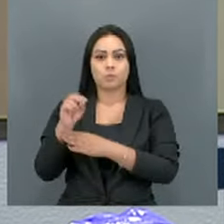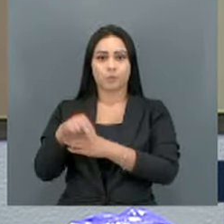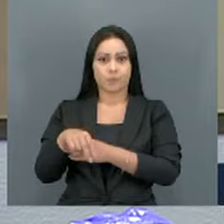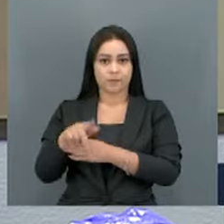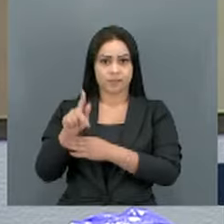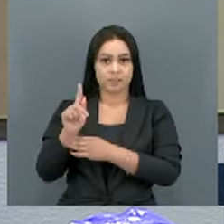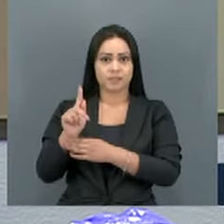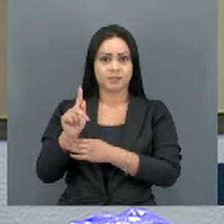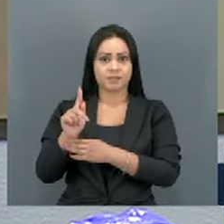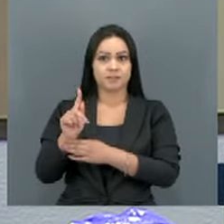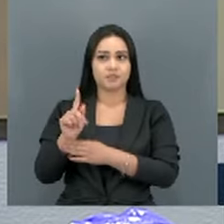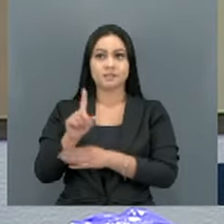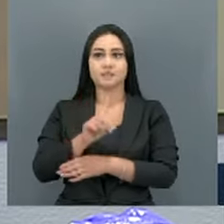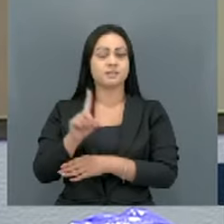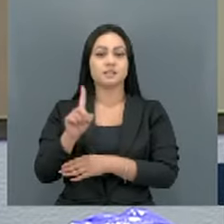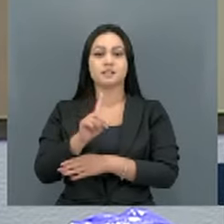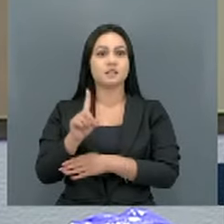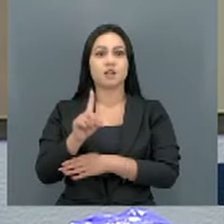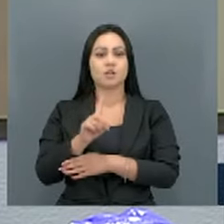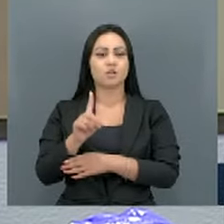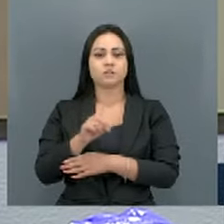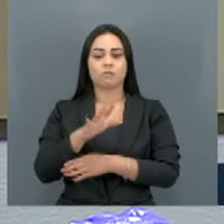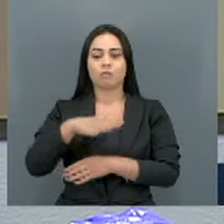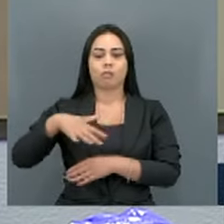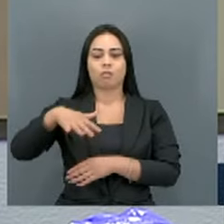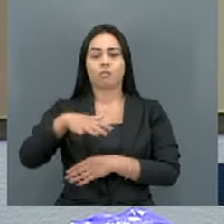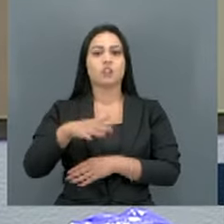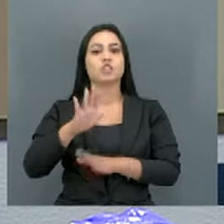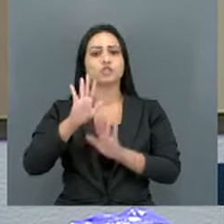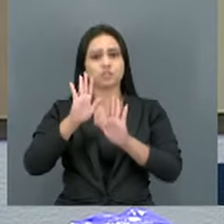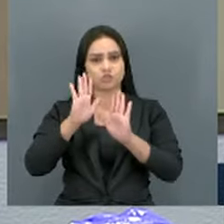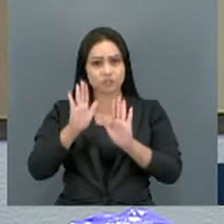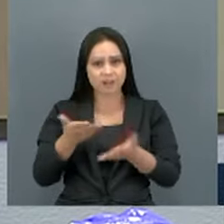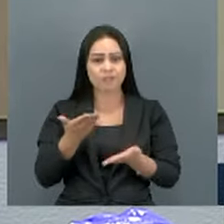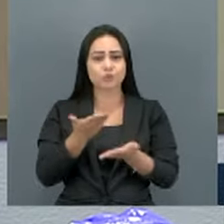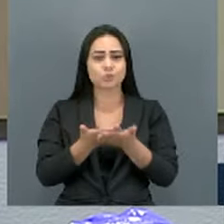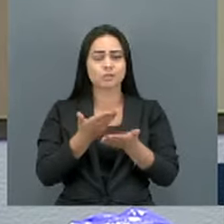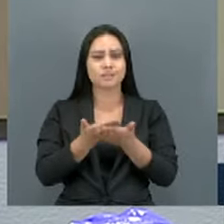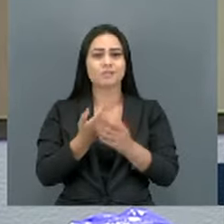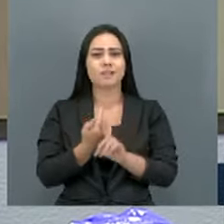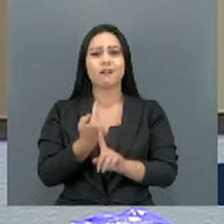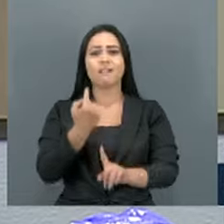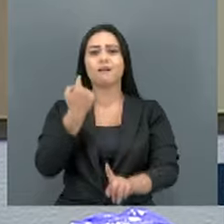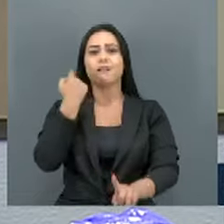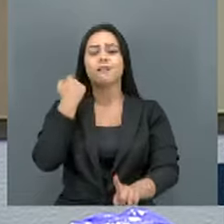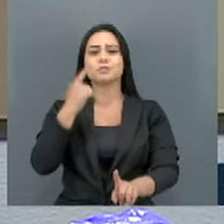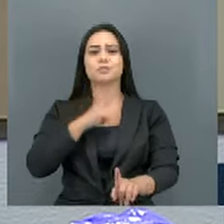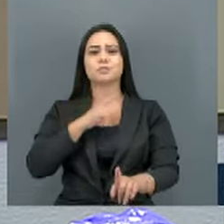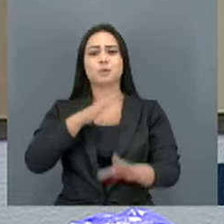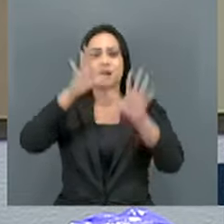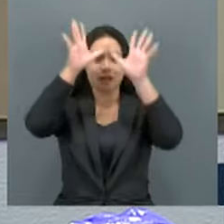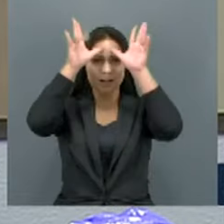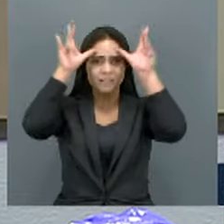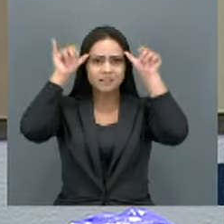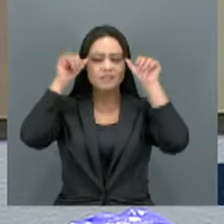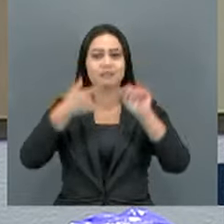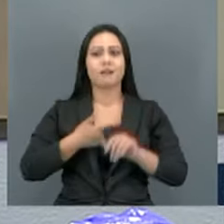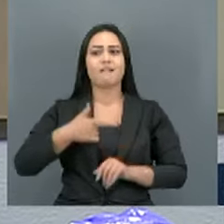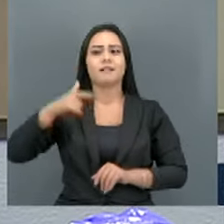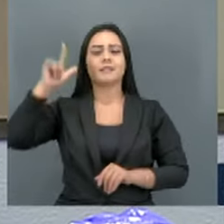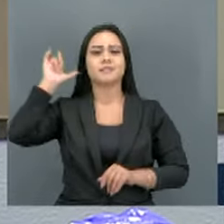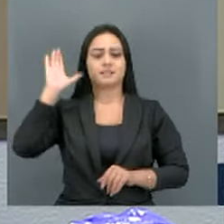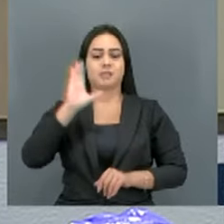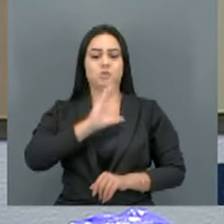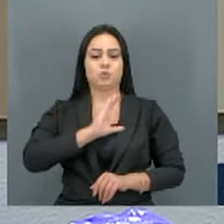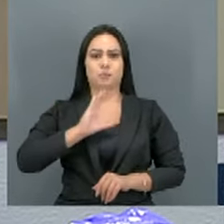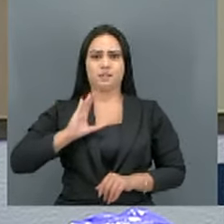A ONG não é de bobeira. A ONG já foi estudando antes dos caciques, antes das comunidades